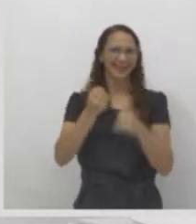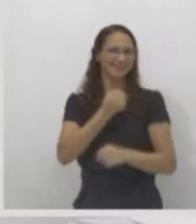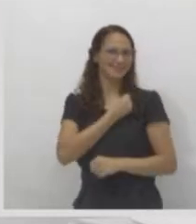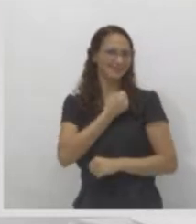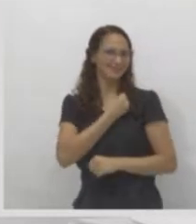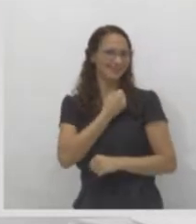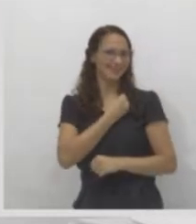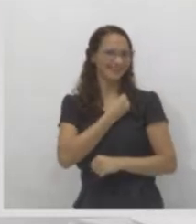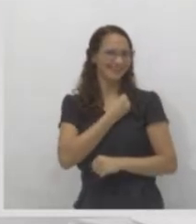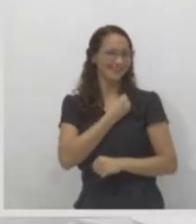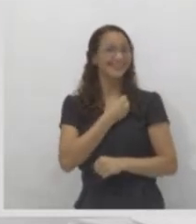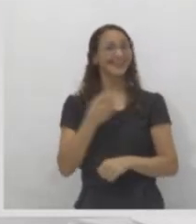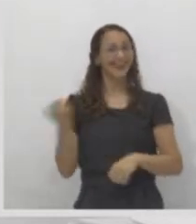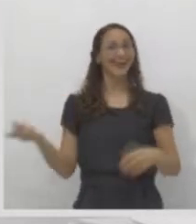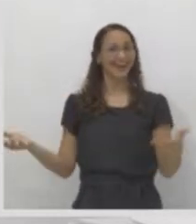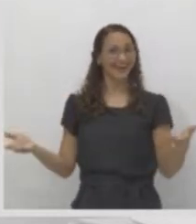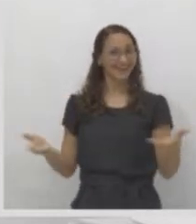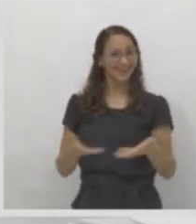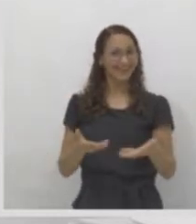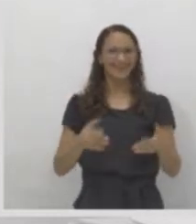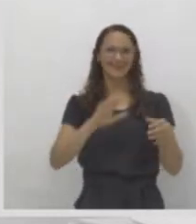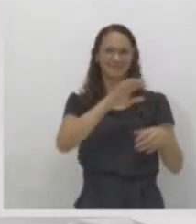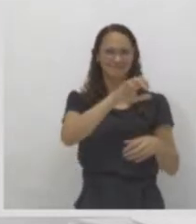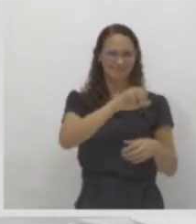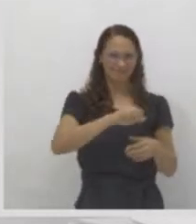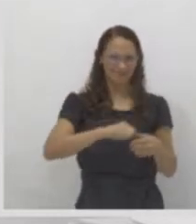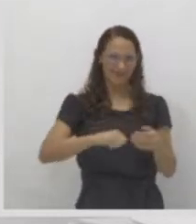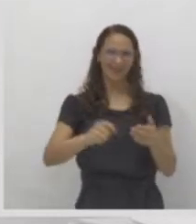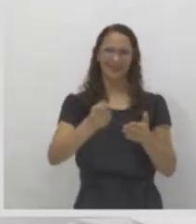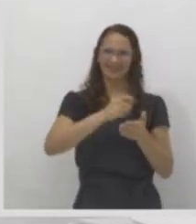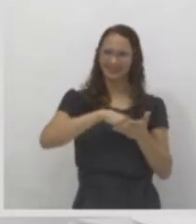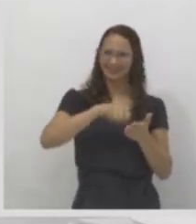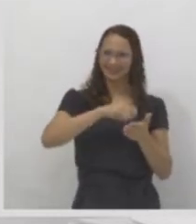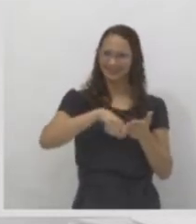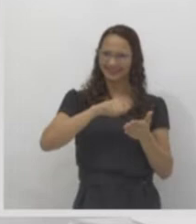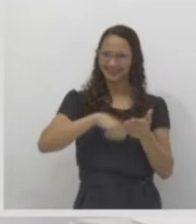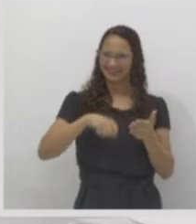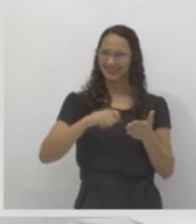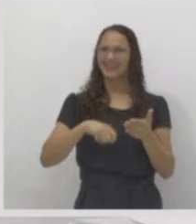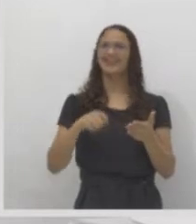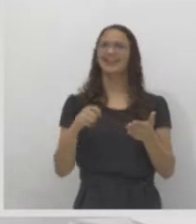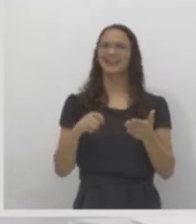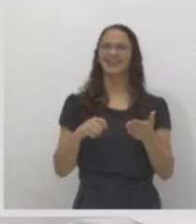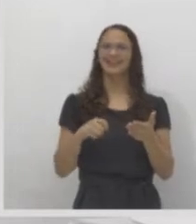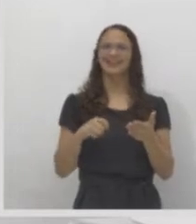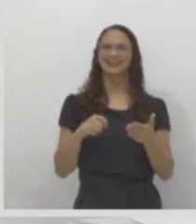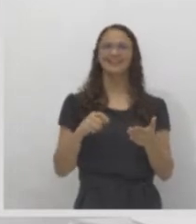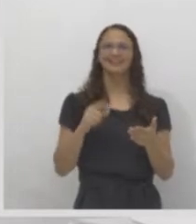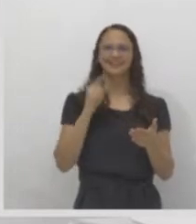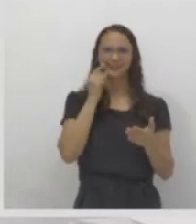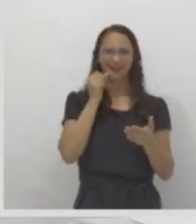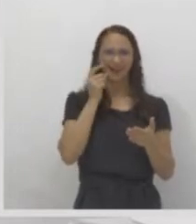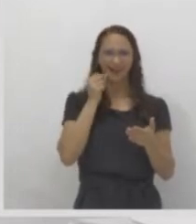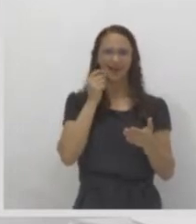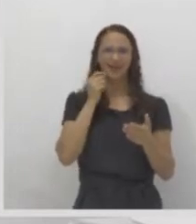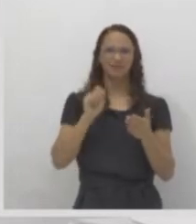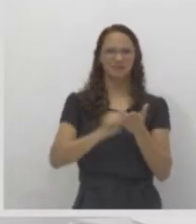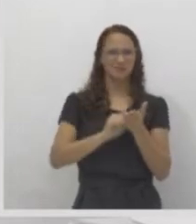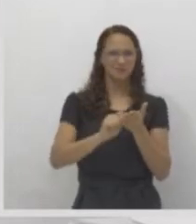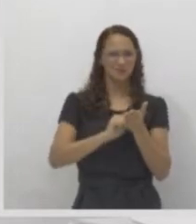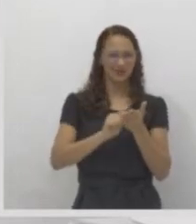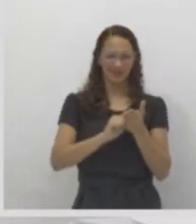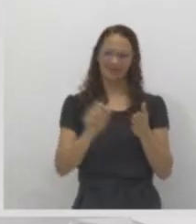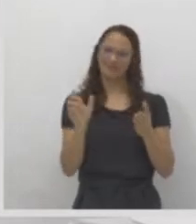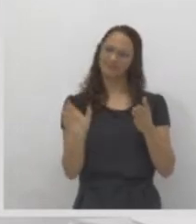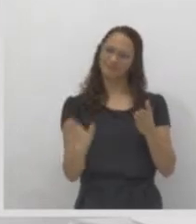Chegou a hora de você pegar o seu caderno, seu lápis, sua borracha, que eu vou fazer algumas perguntinhas